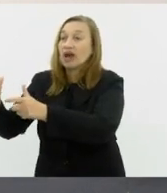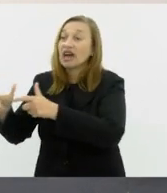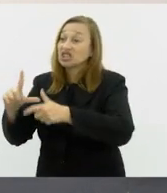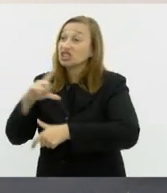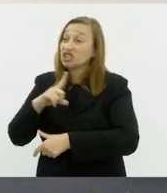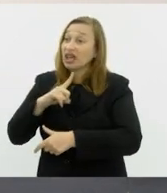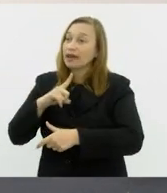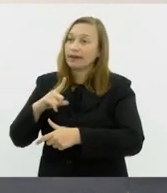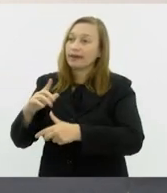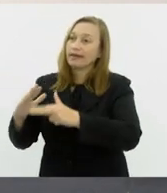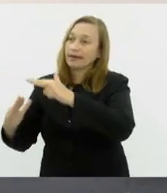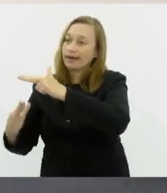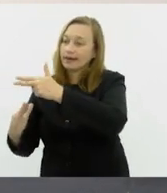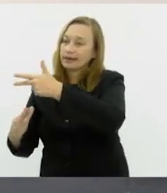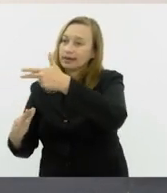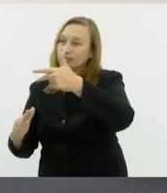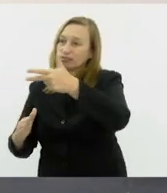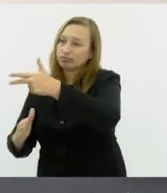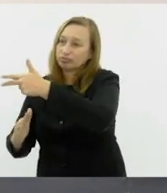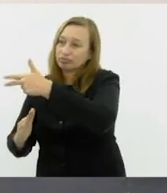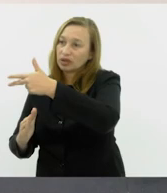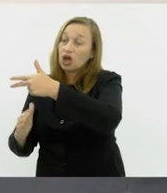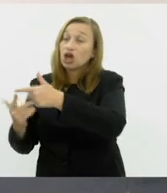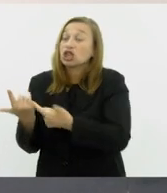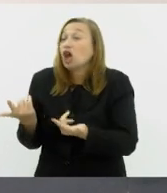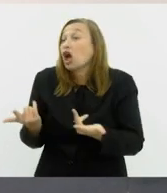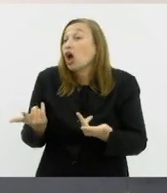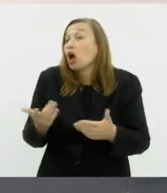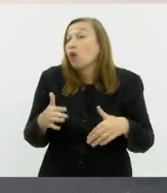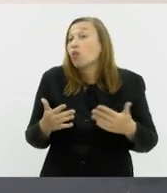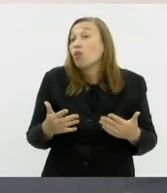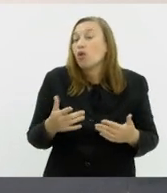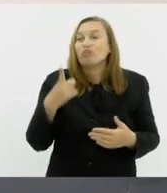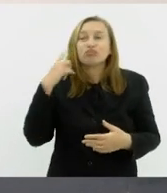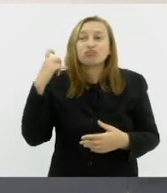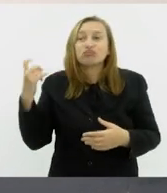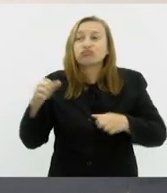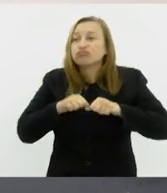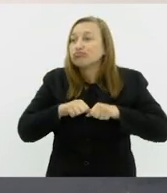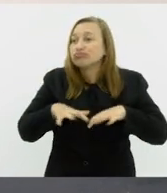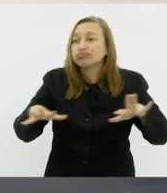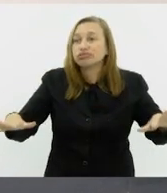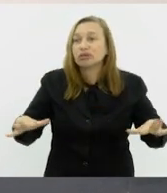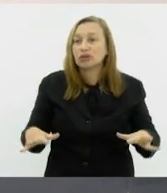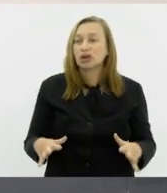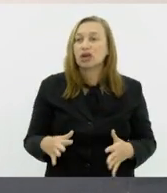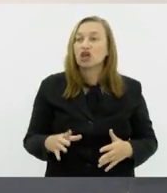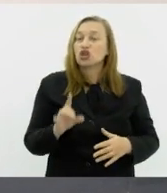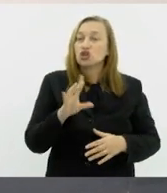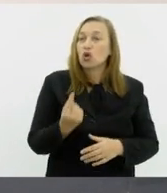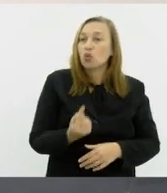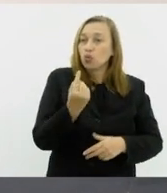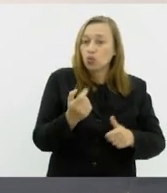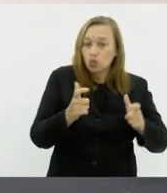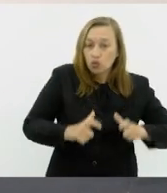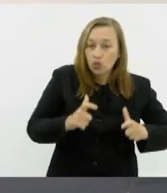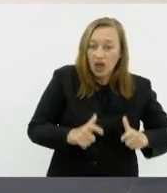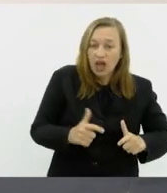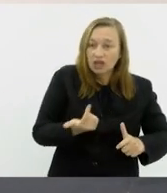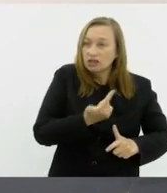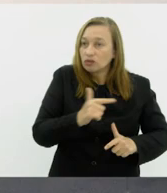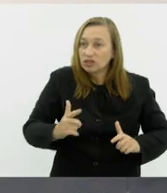o barulho ele não some. O barulho ele vai ser redistribuído. Em vez de eu passar por um lugar onde eu não